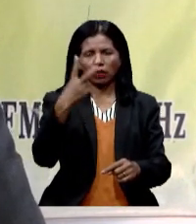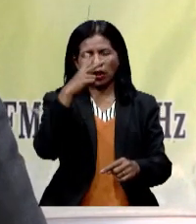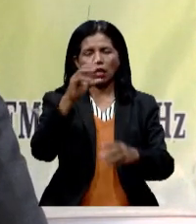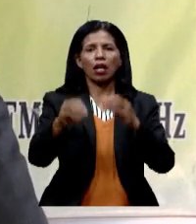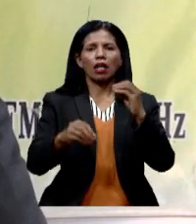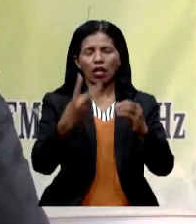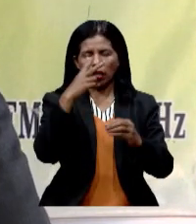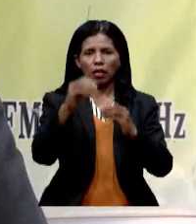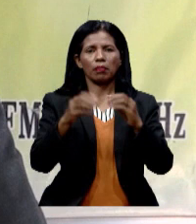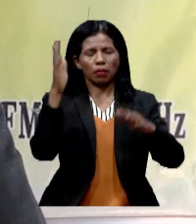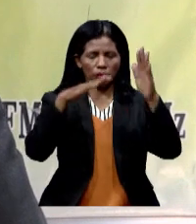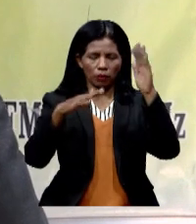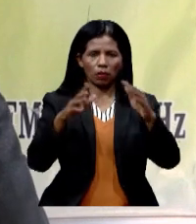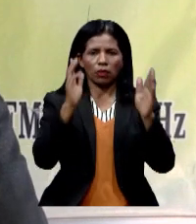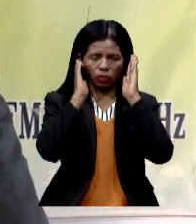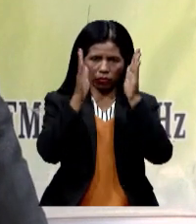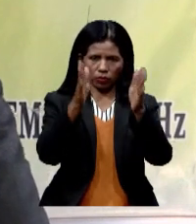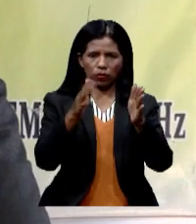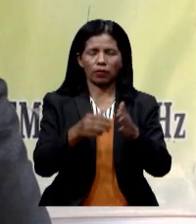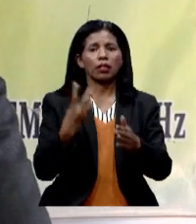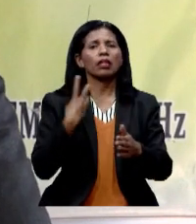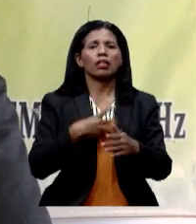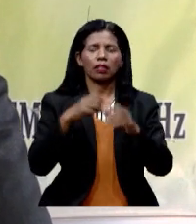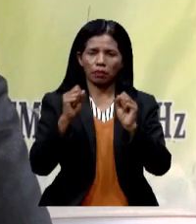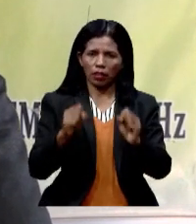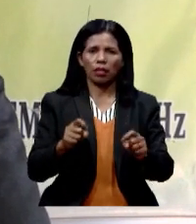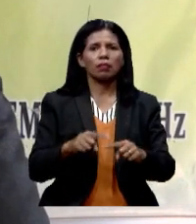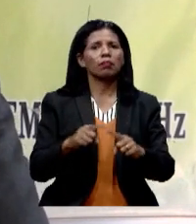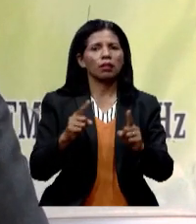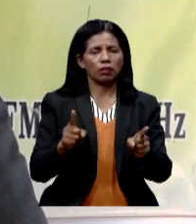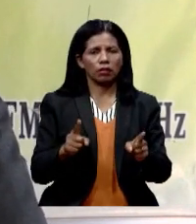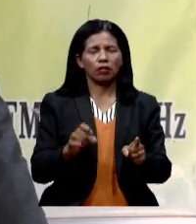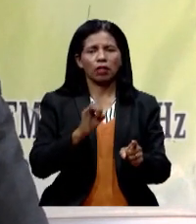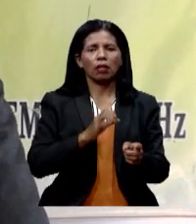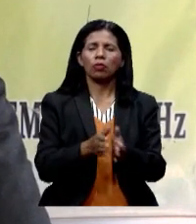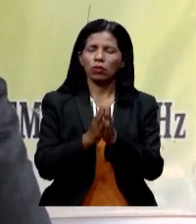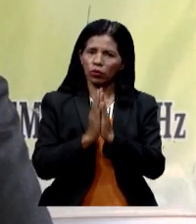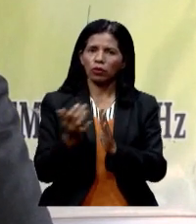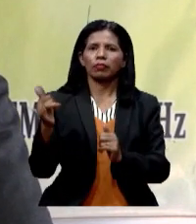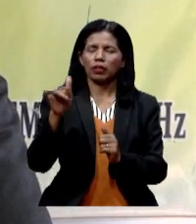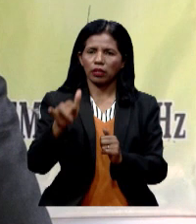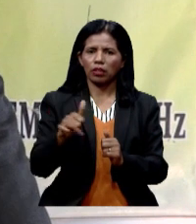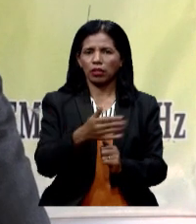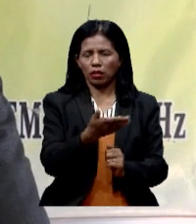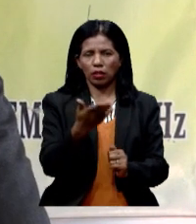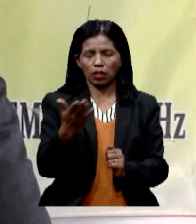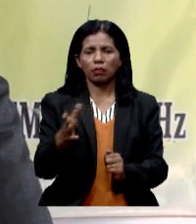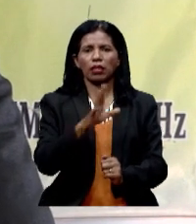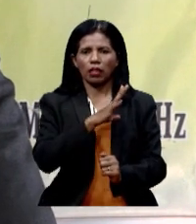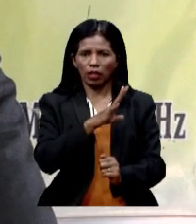minha problema né, sério e tu. E também, mas bem, há o moço subaxeira, cata, e me aguenta